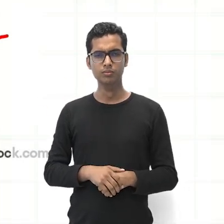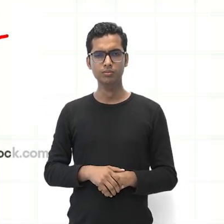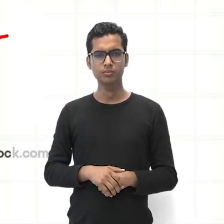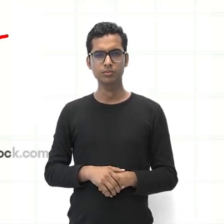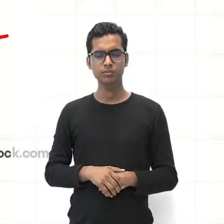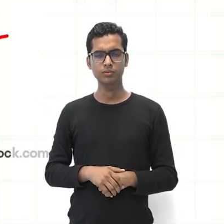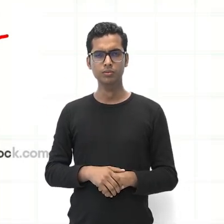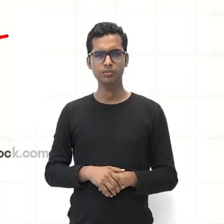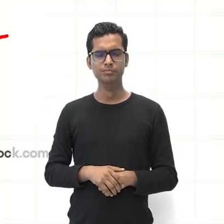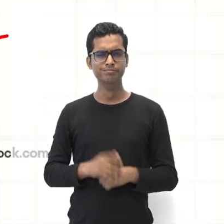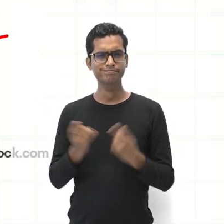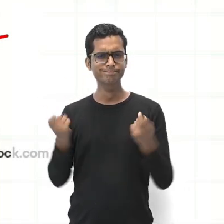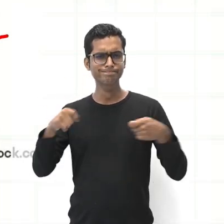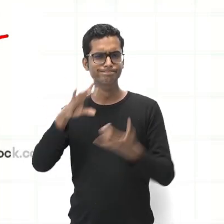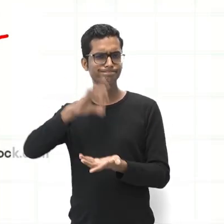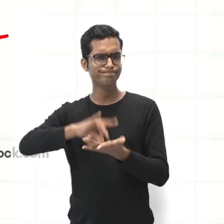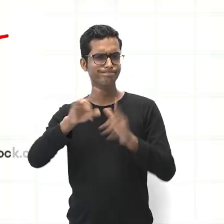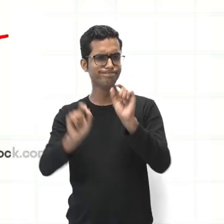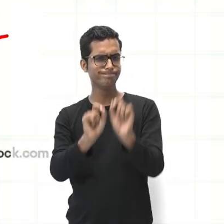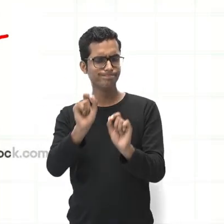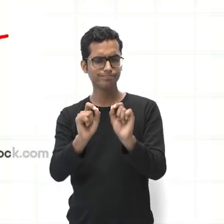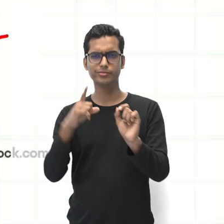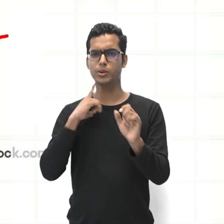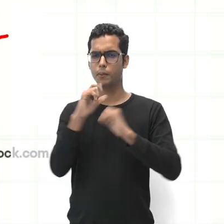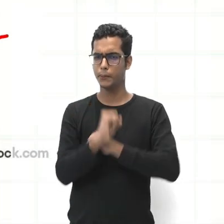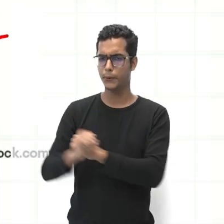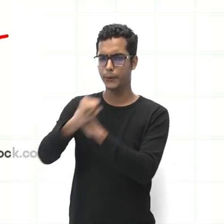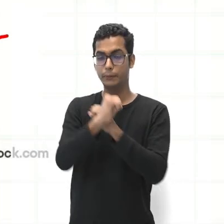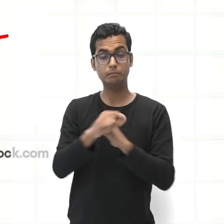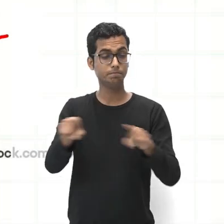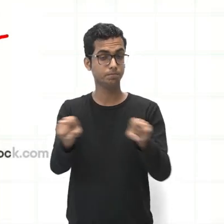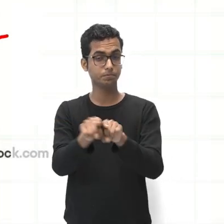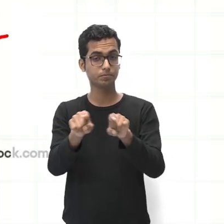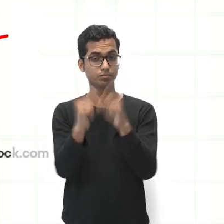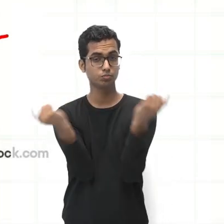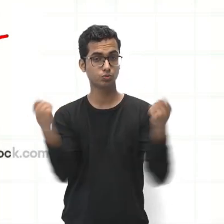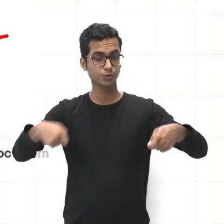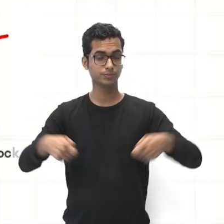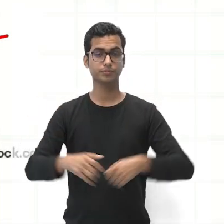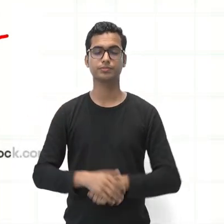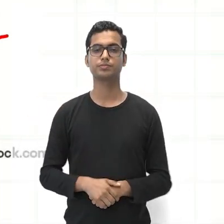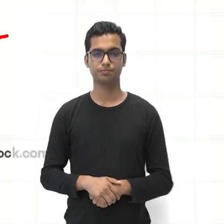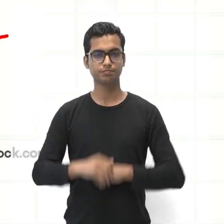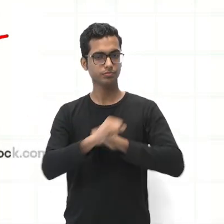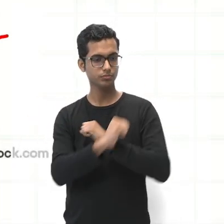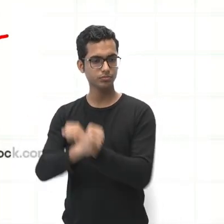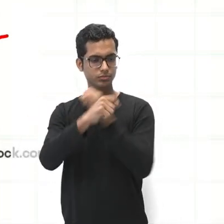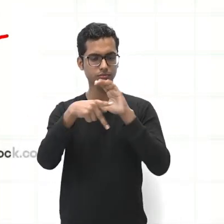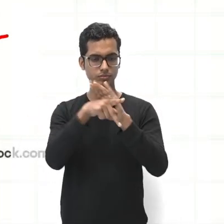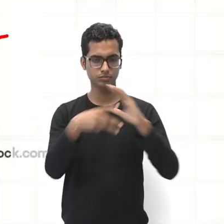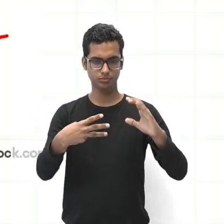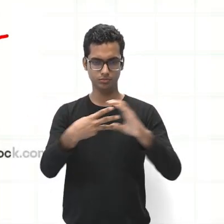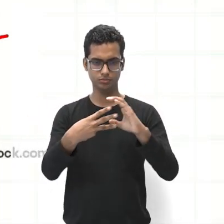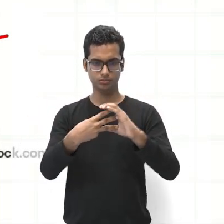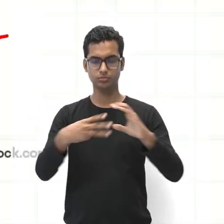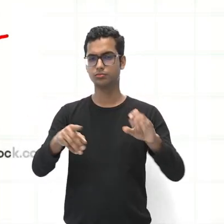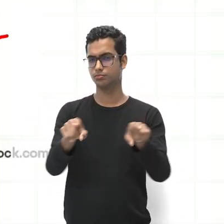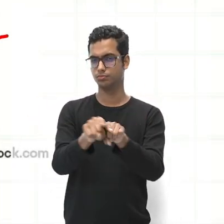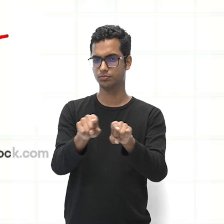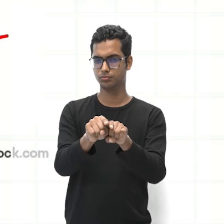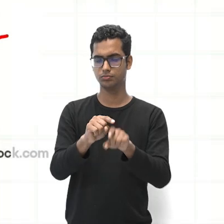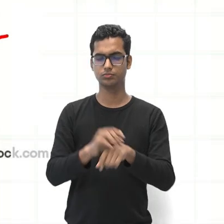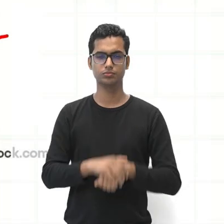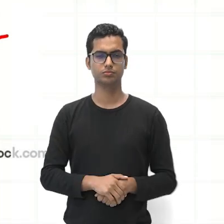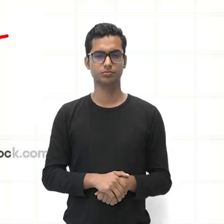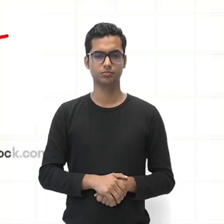ela tem ali a capacidade de proteção também, certo? Ela protege a célula,